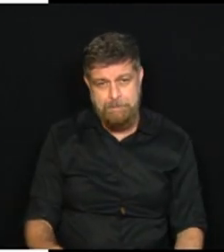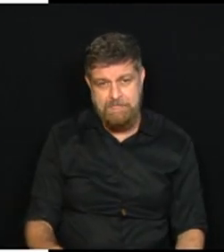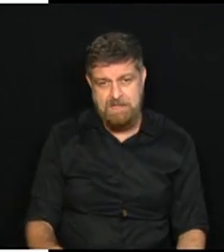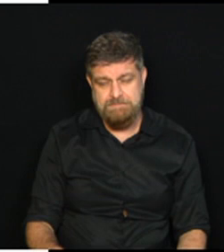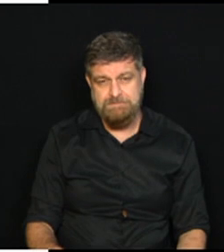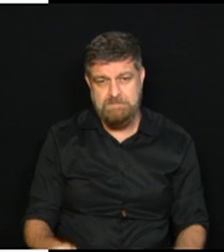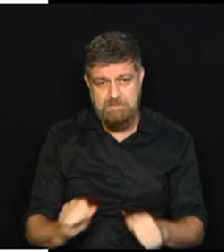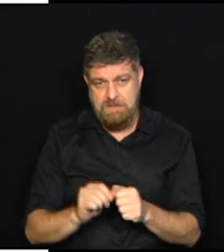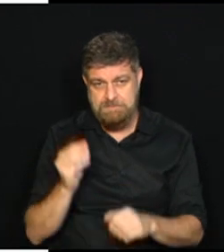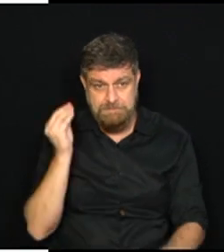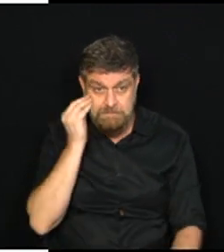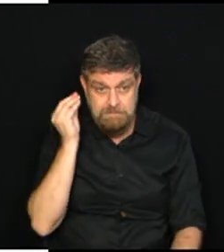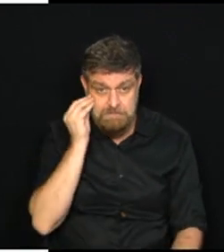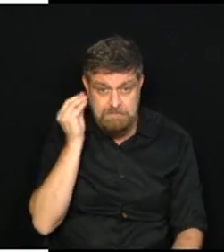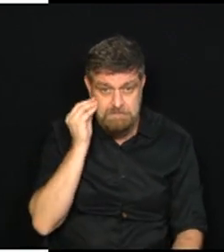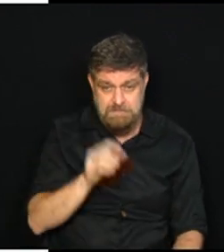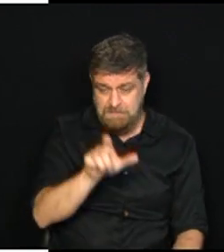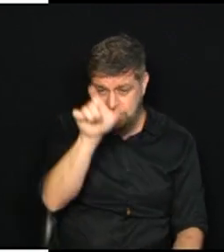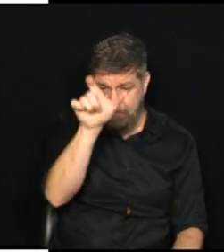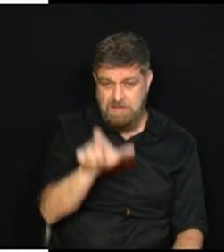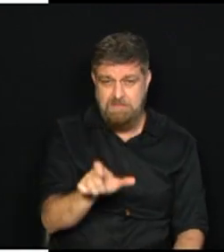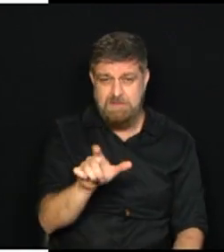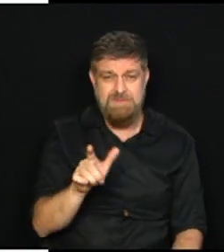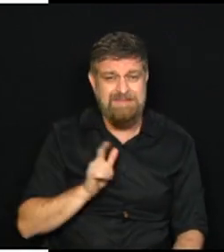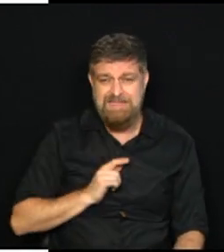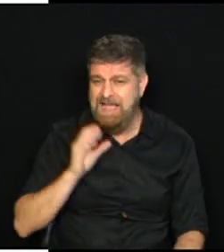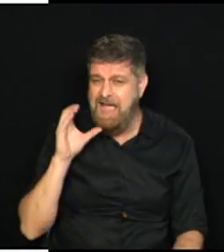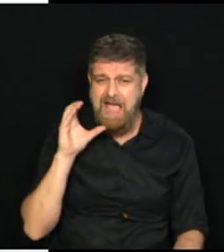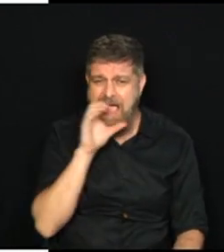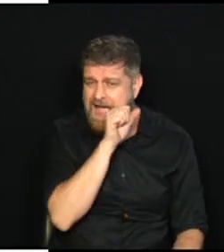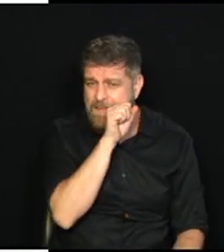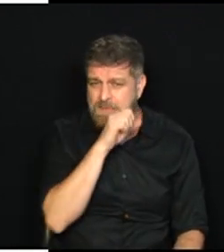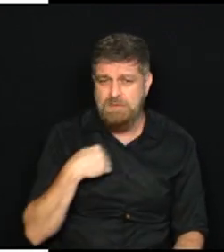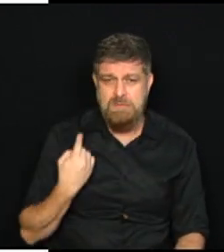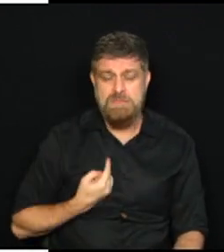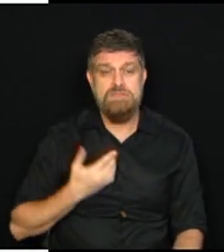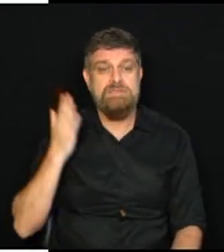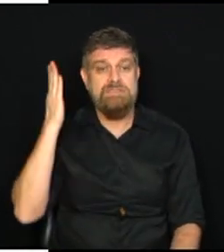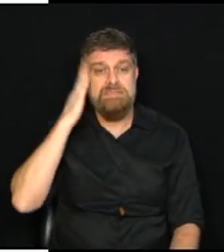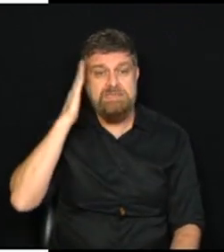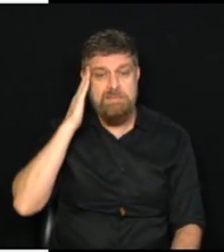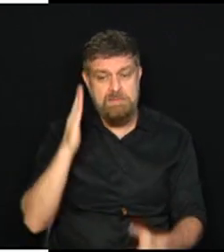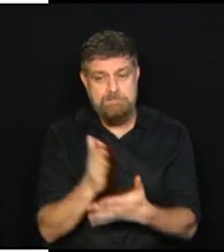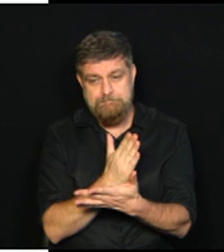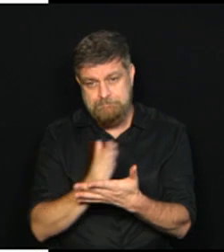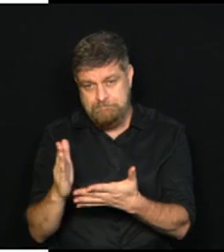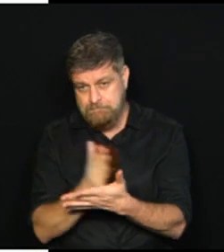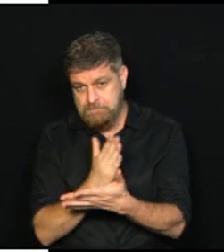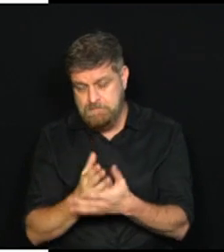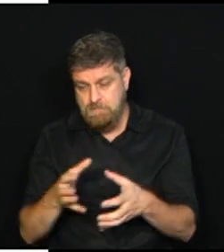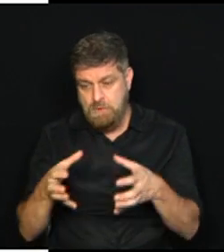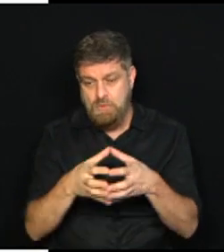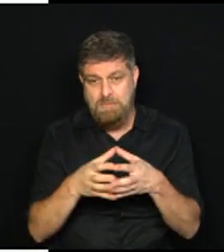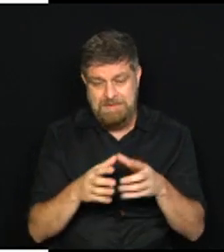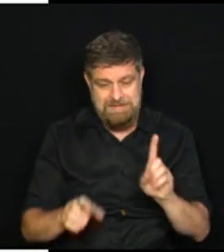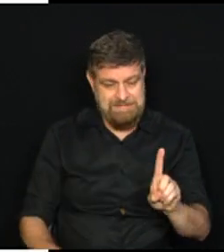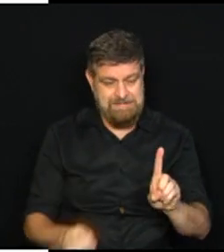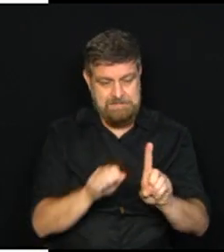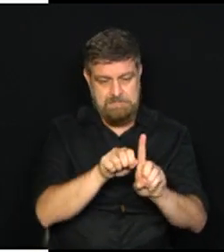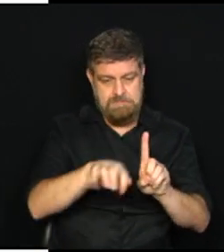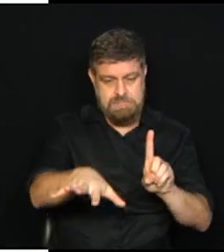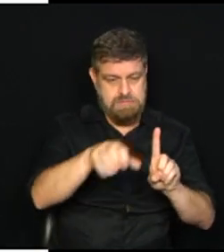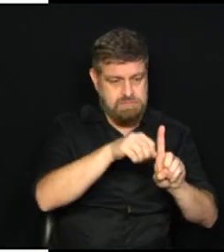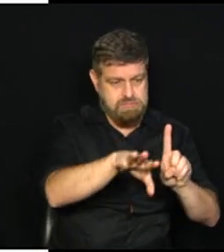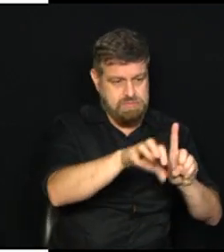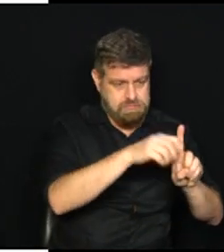coleta do teste. Ele sai em pouquíssimo tempo e nos permite tirar os contactantes